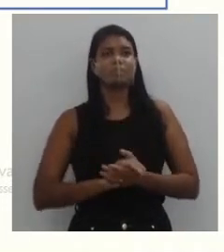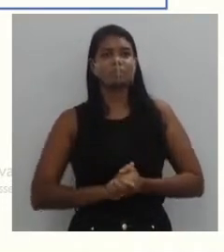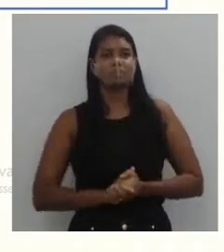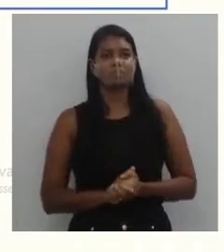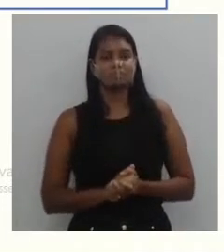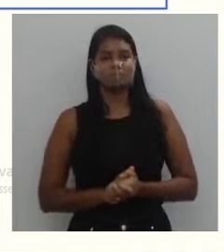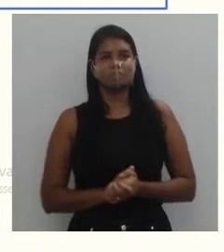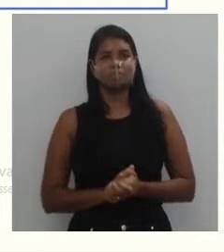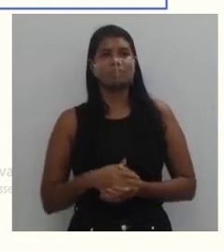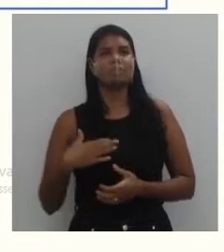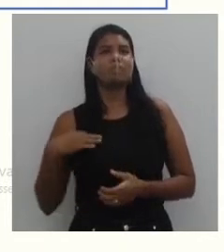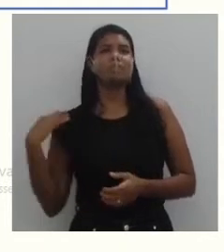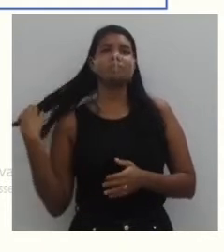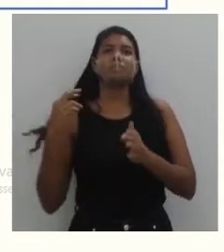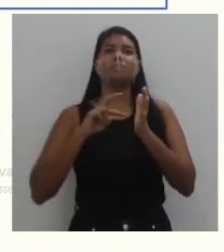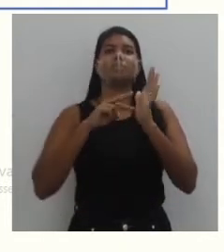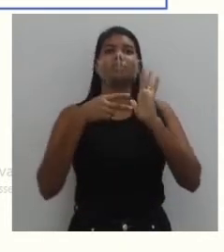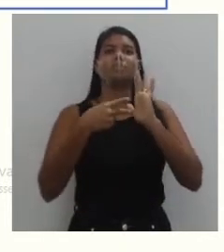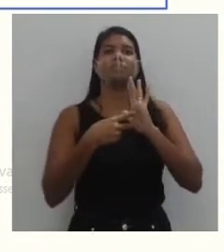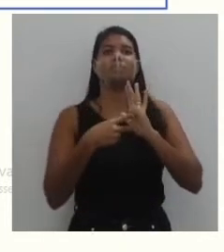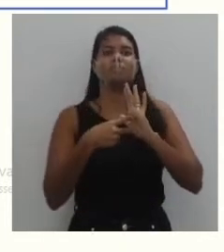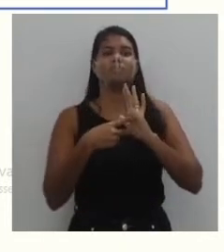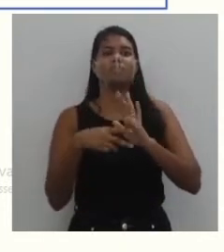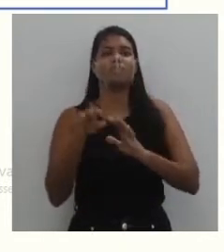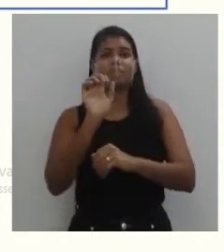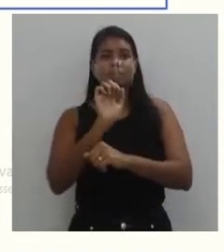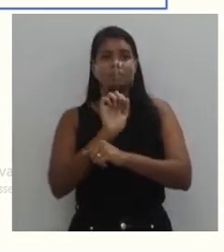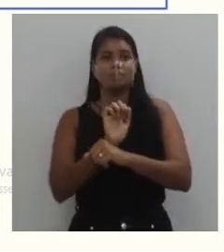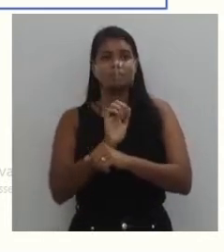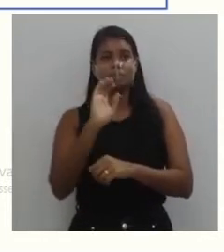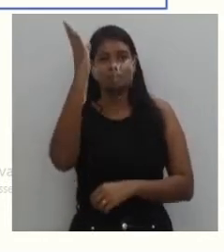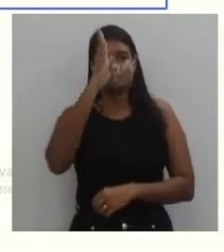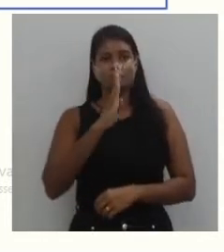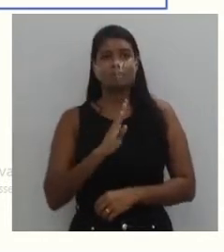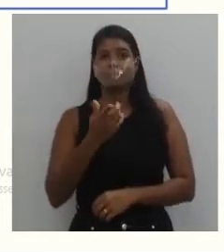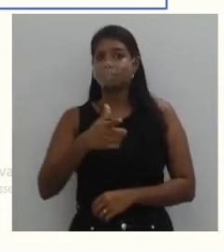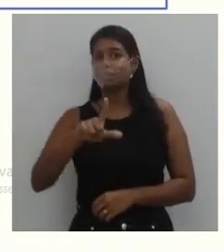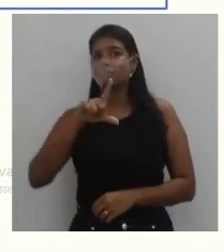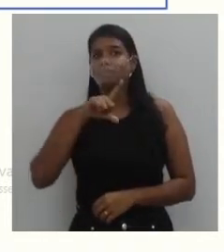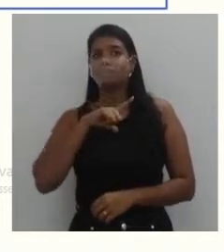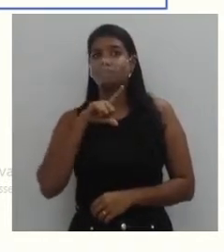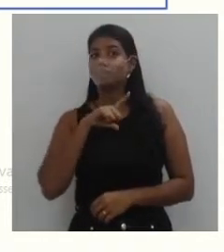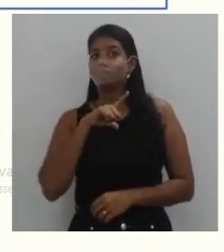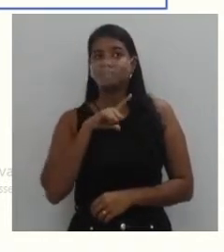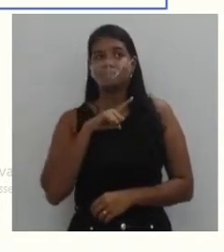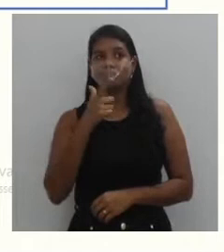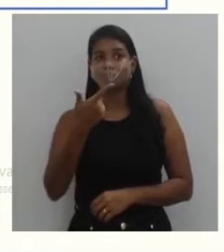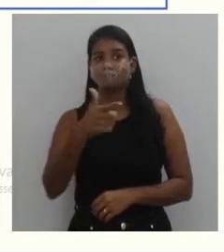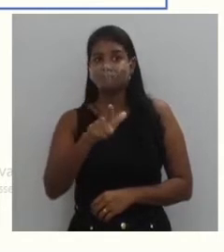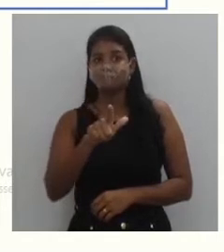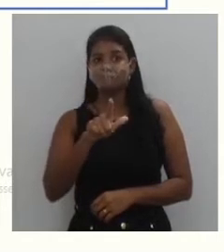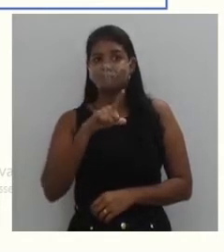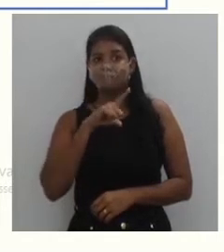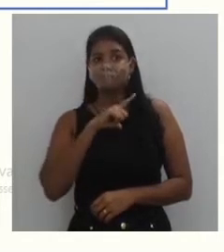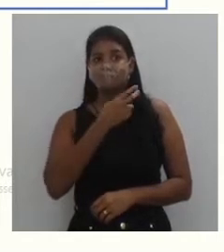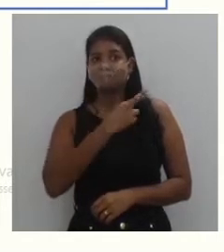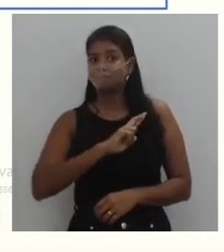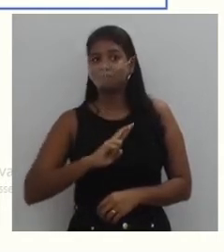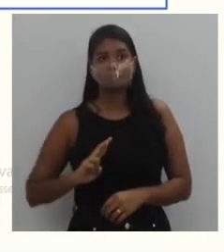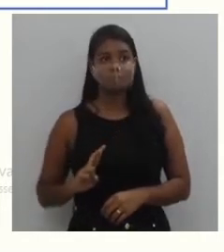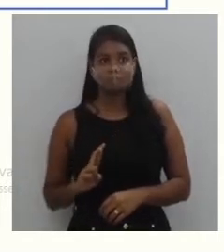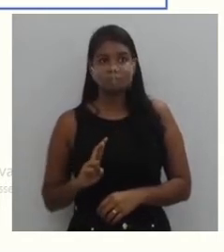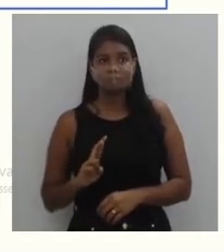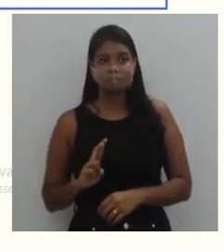A laicidade significa que o Estado brasileiro não tem, olha esse não aí, não